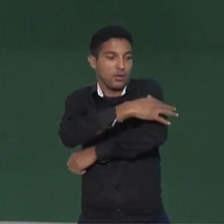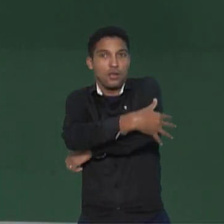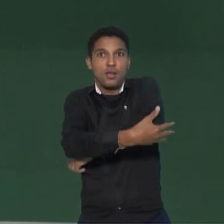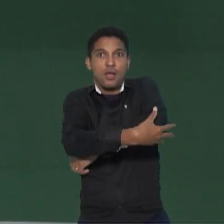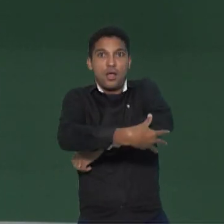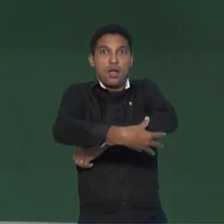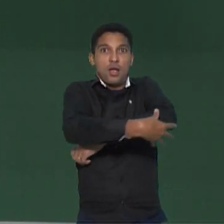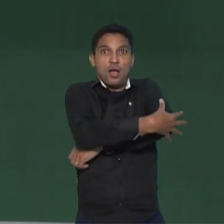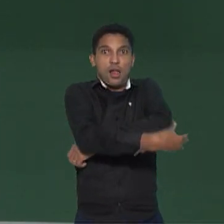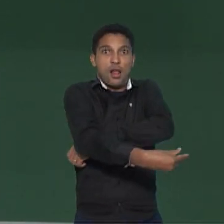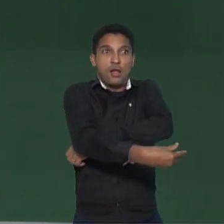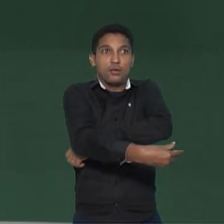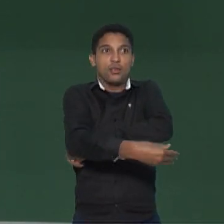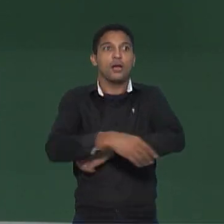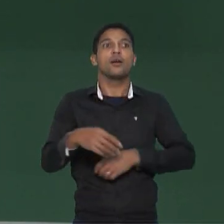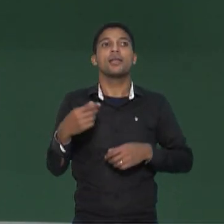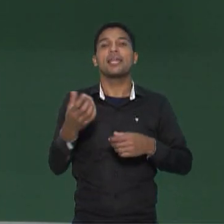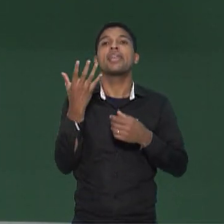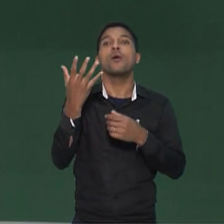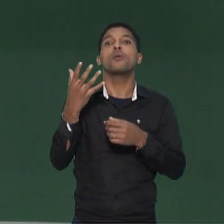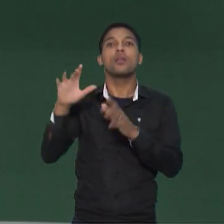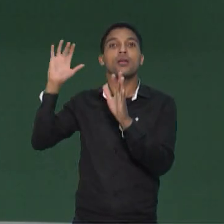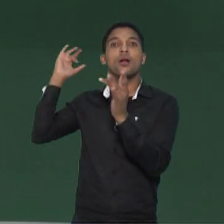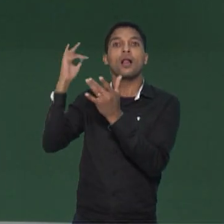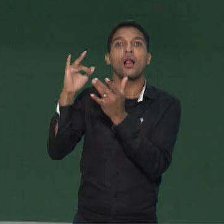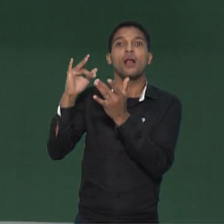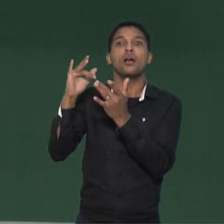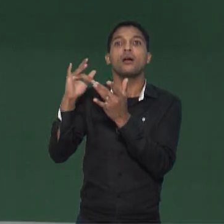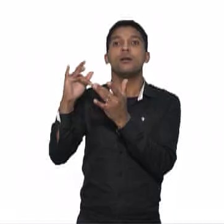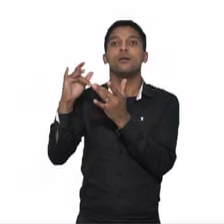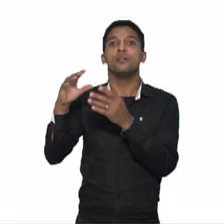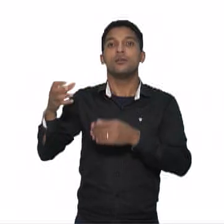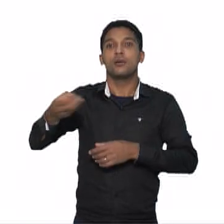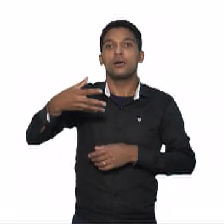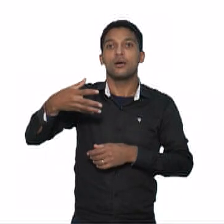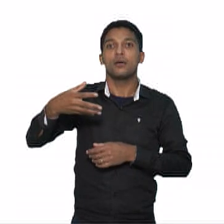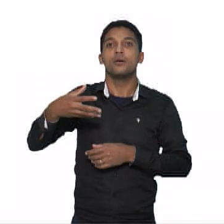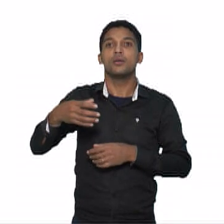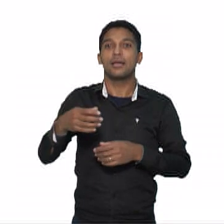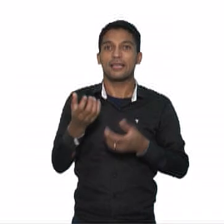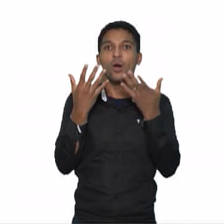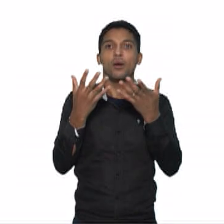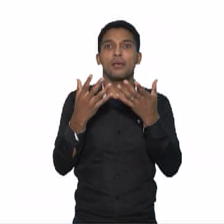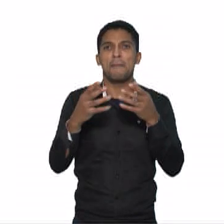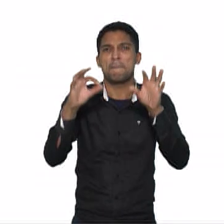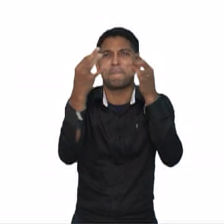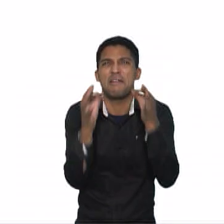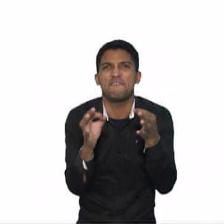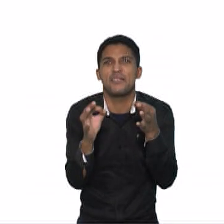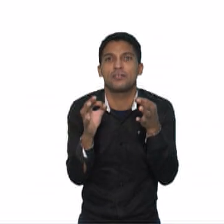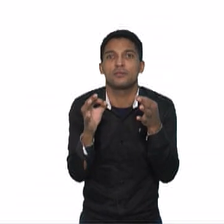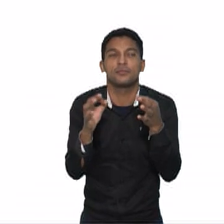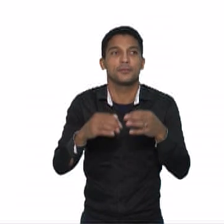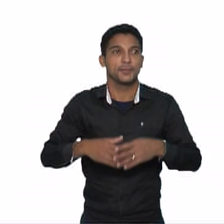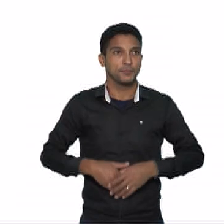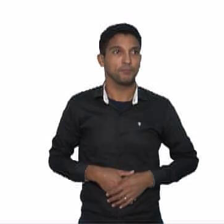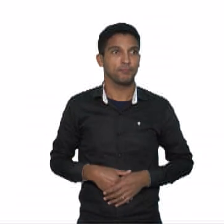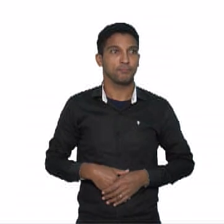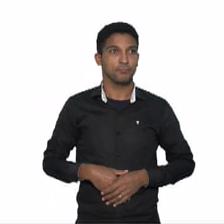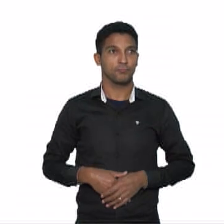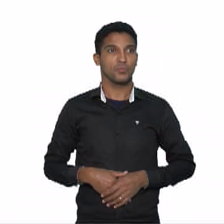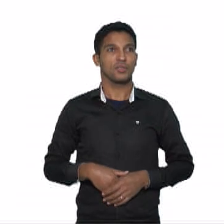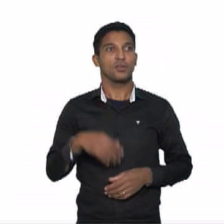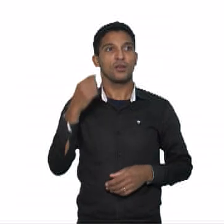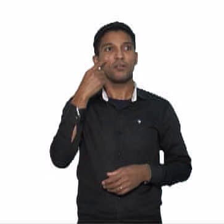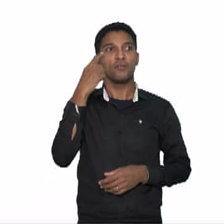né, pessoal? Então, eu vou dar uma lembrete para vocês aqui, ó, o banho turco. Veja que a mesma imagem que ele usa, né? Aqui